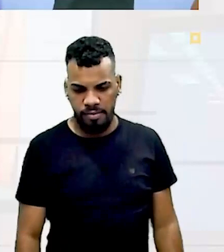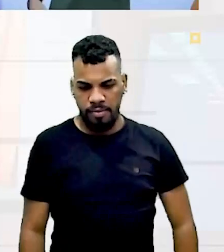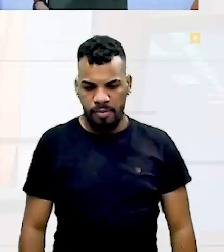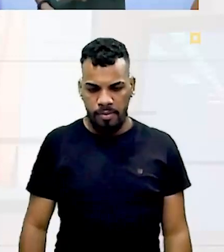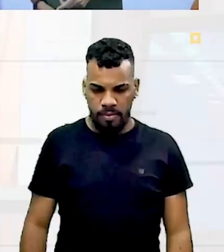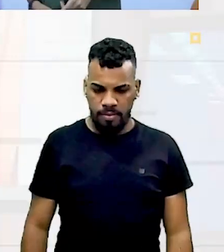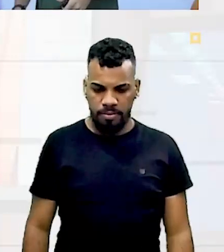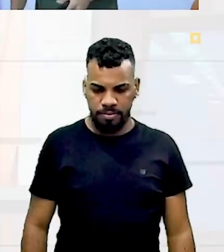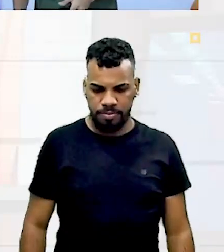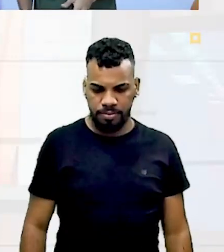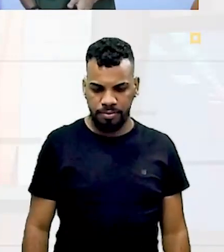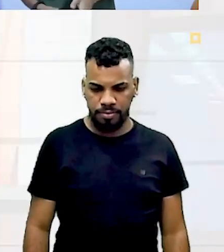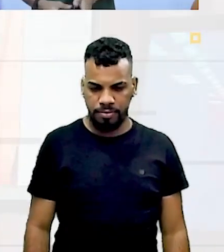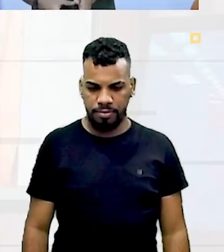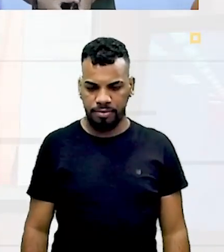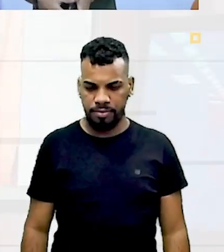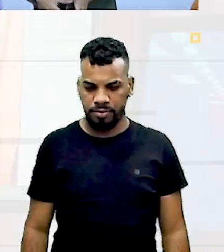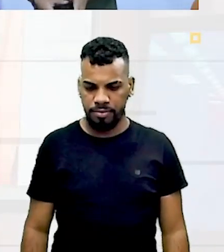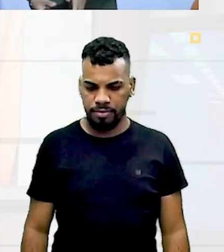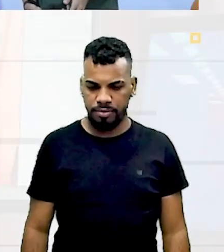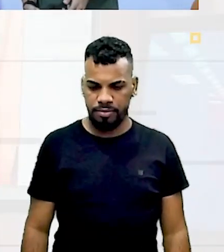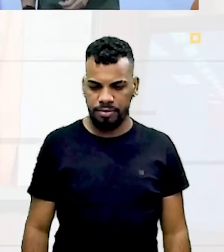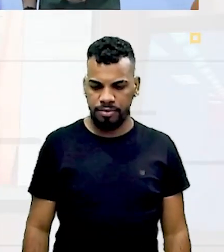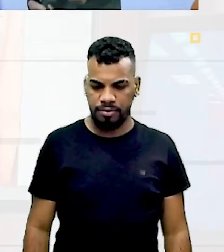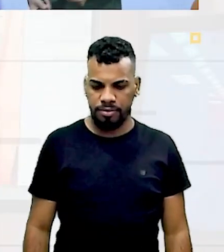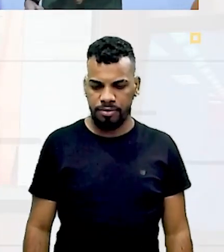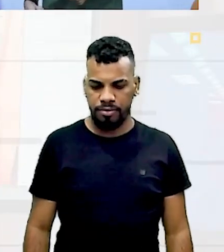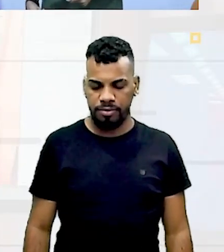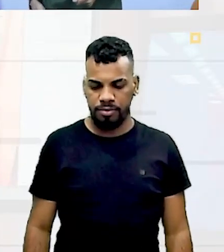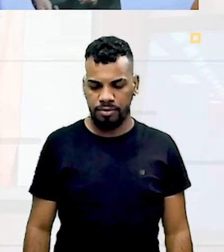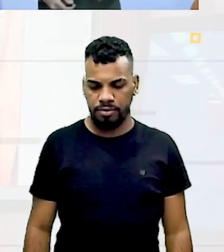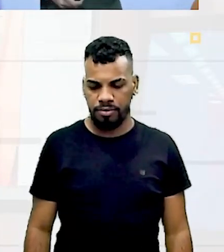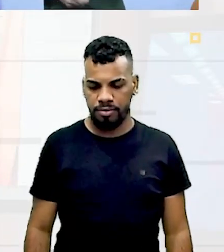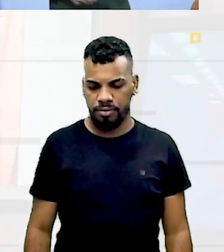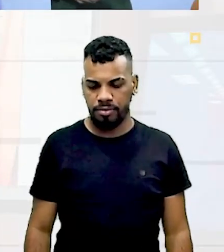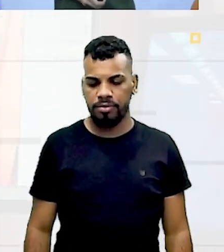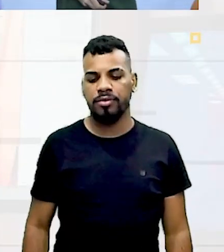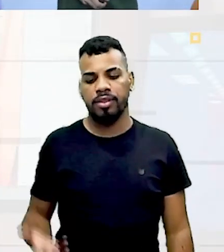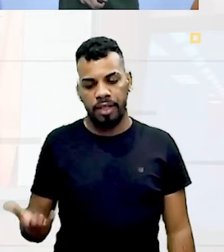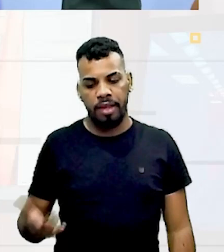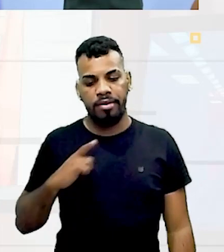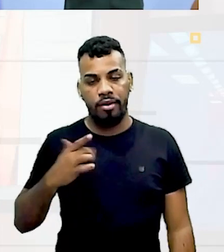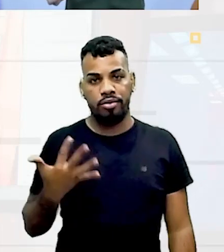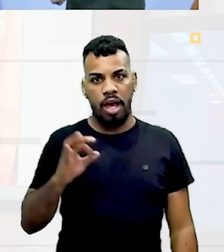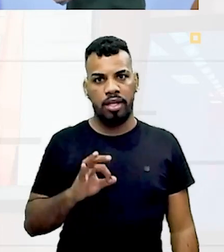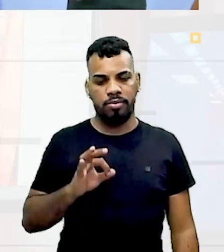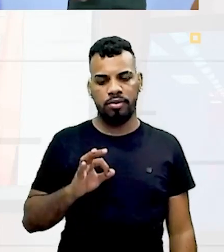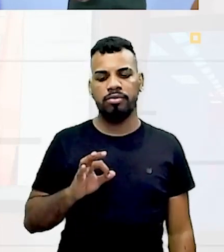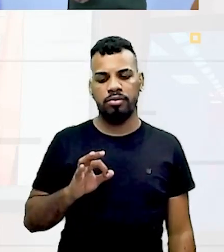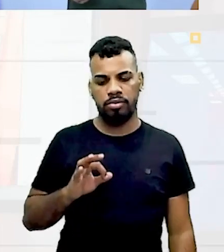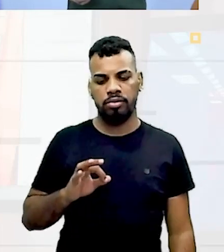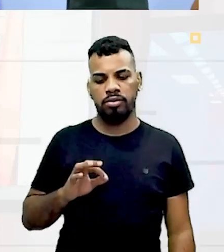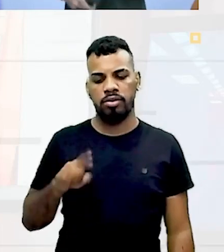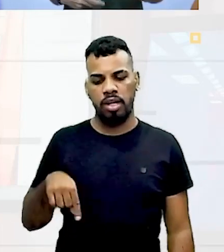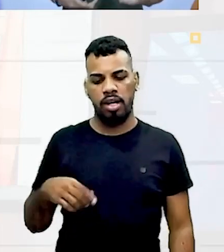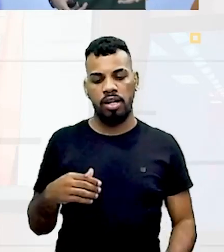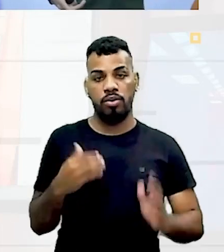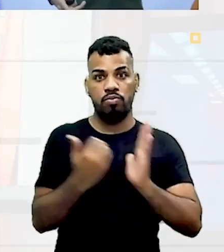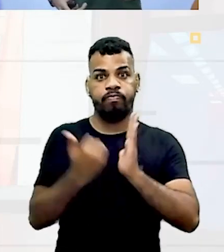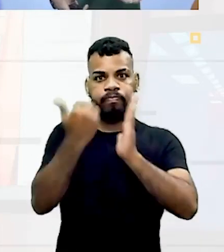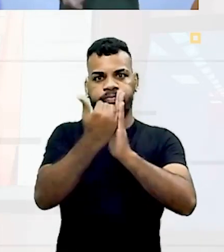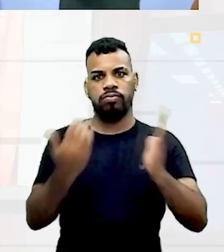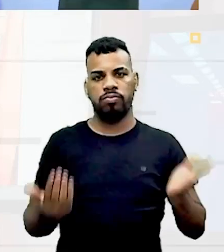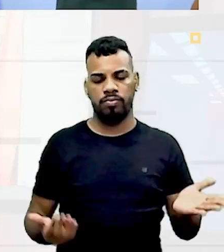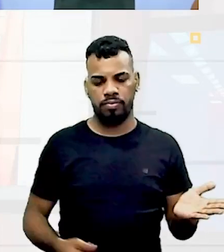Já puxando já para o 10º princípio da animação, a gente tem a questão do exaggeration, ou seja, o